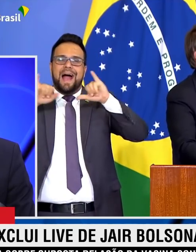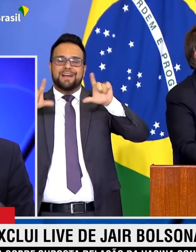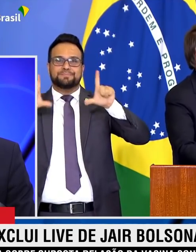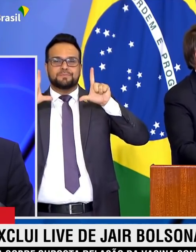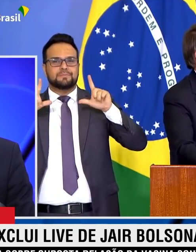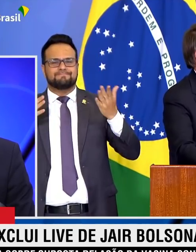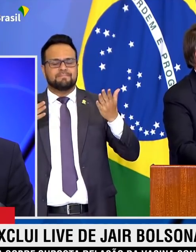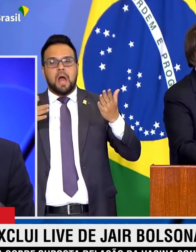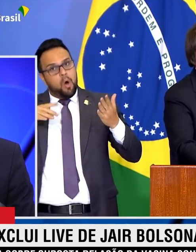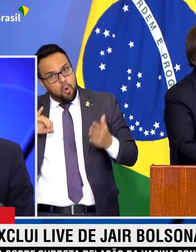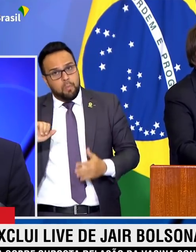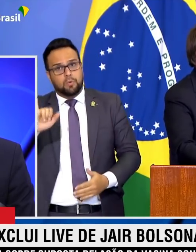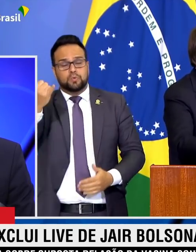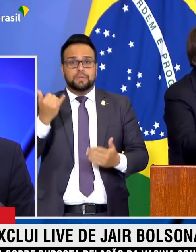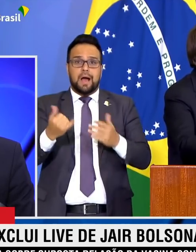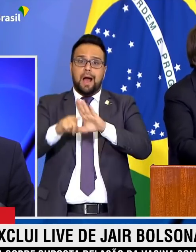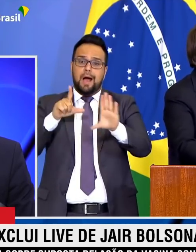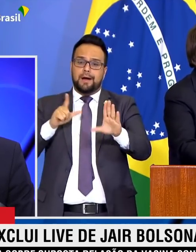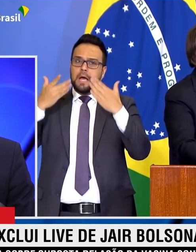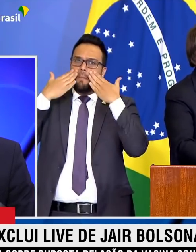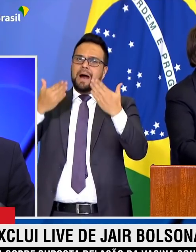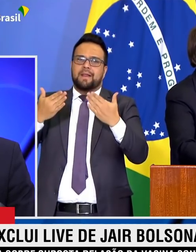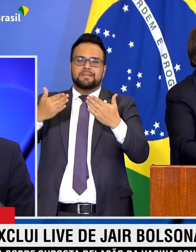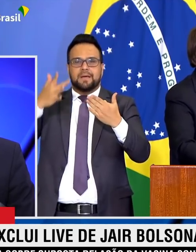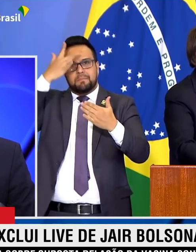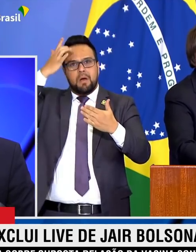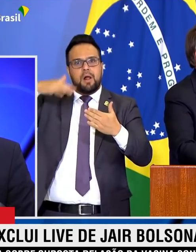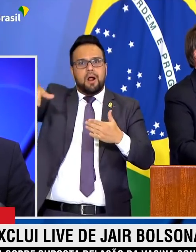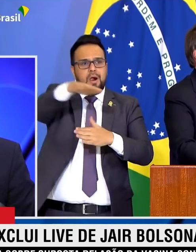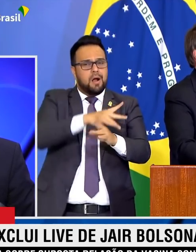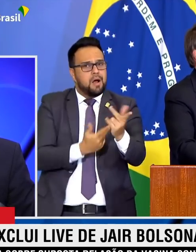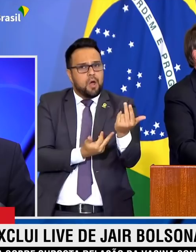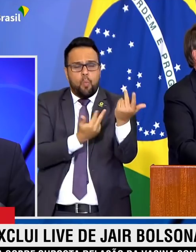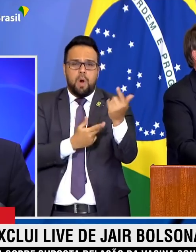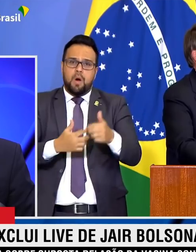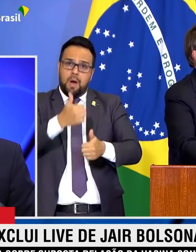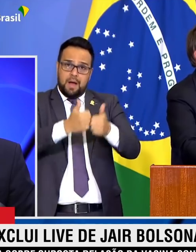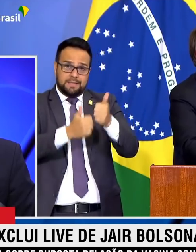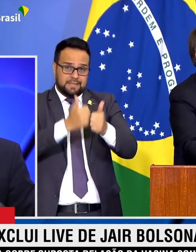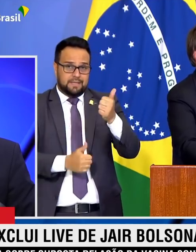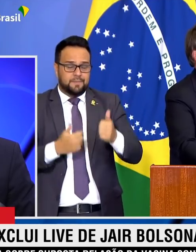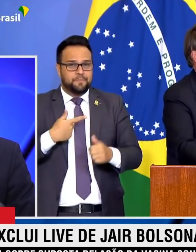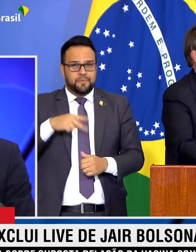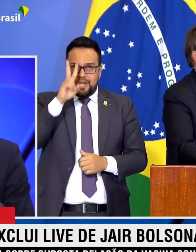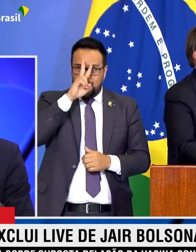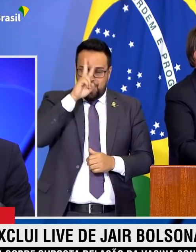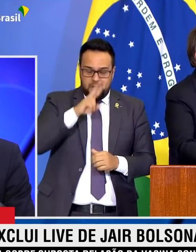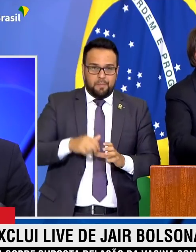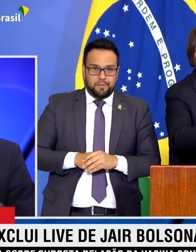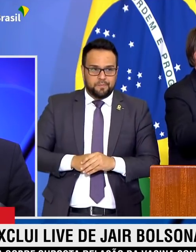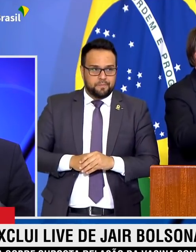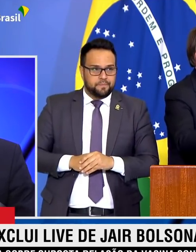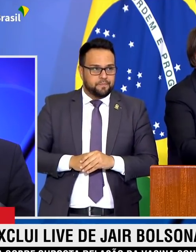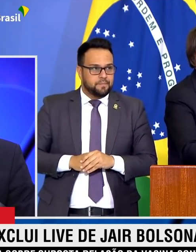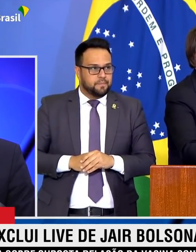cada quatro anos às vezes ele fica oito anos é programação elaborada de determinado governo daí deixam de